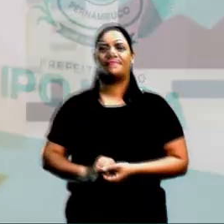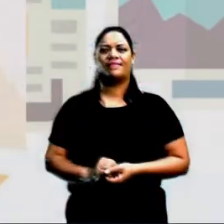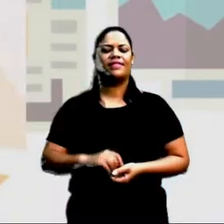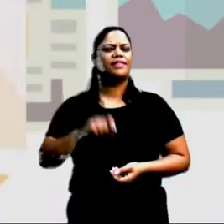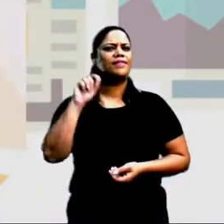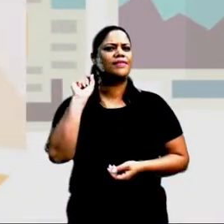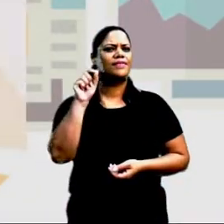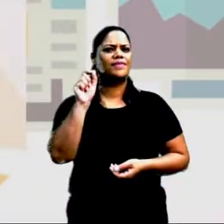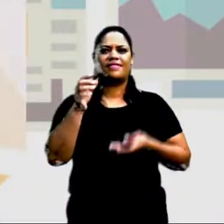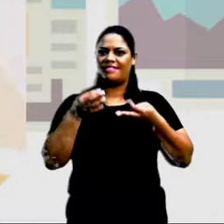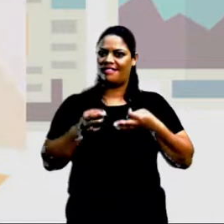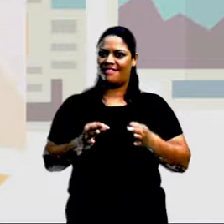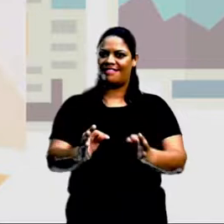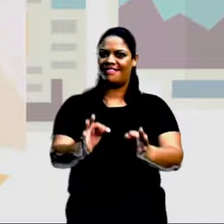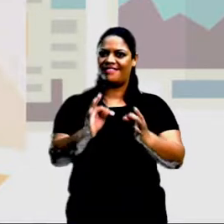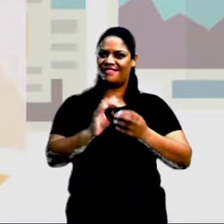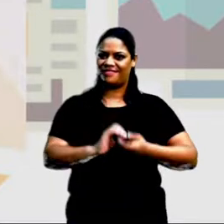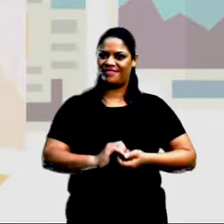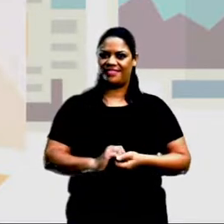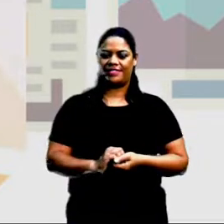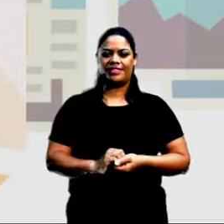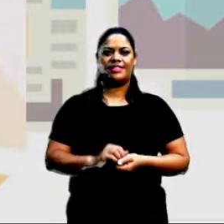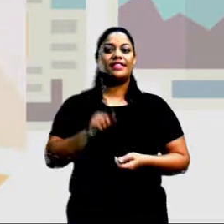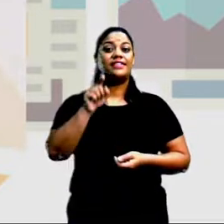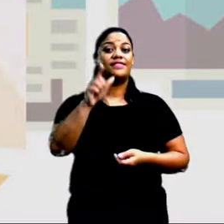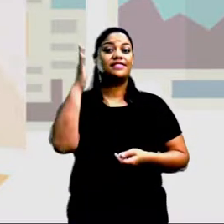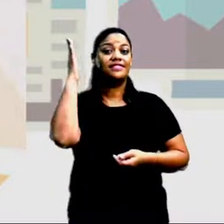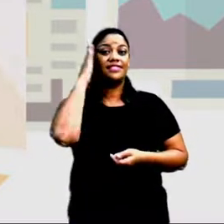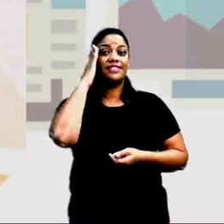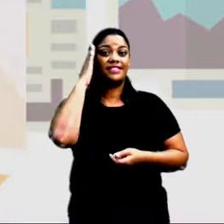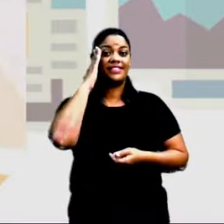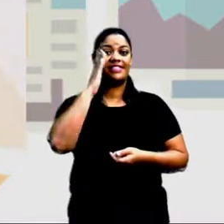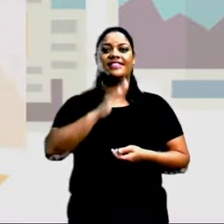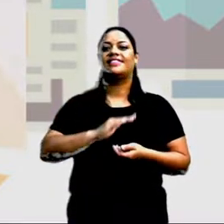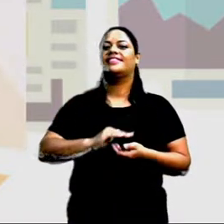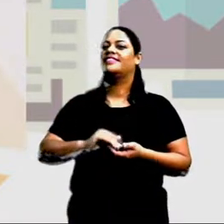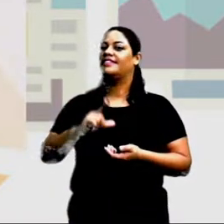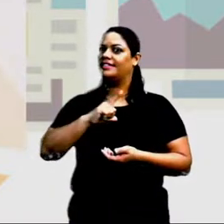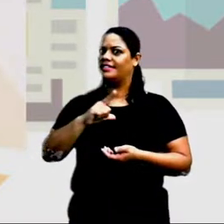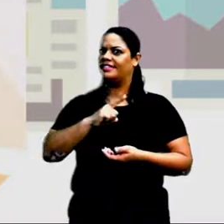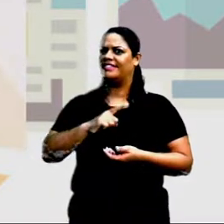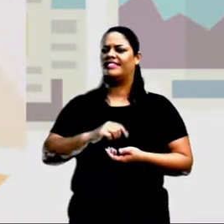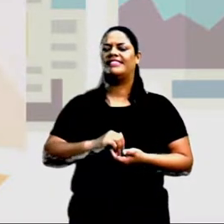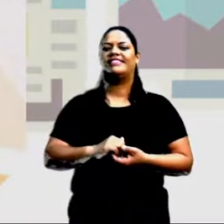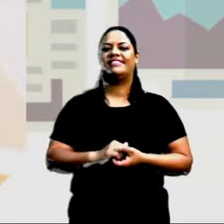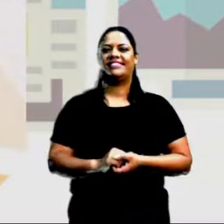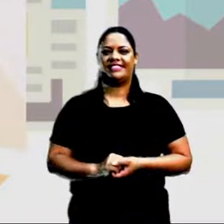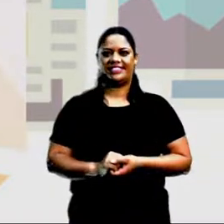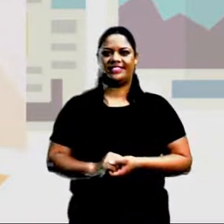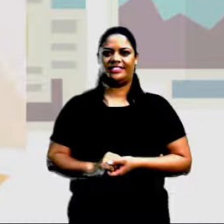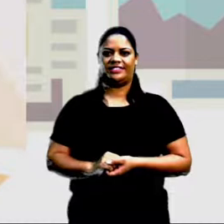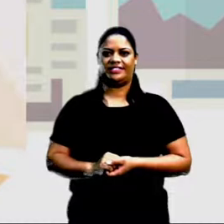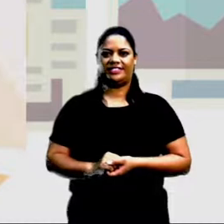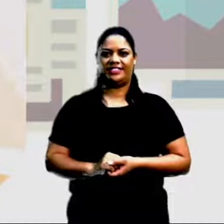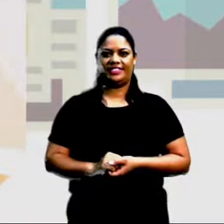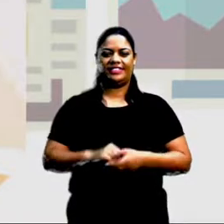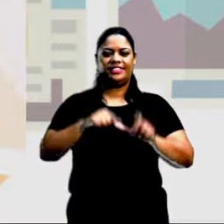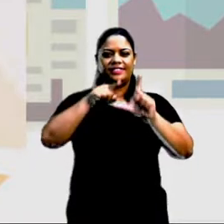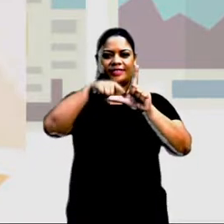O que são tecnologias? Se você entender, temos aí, né, como se fosse um